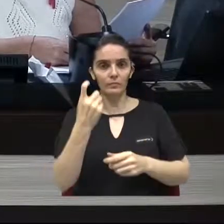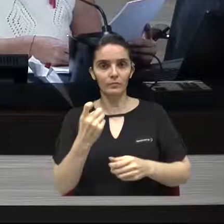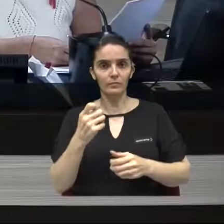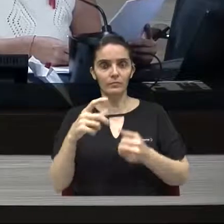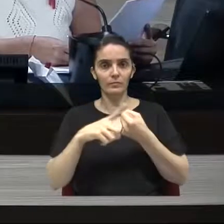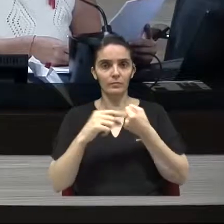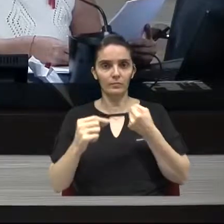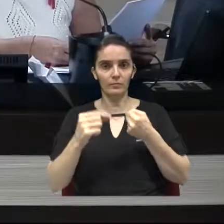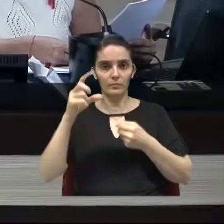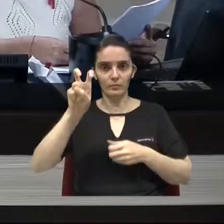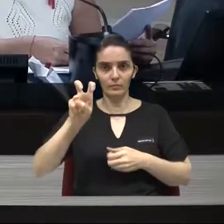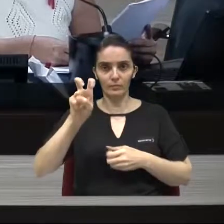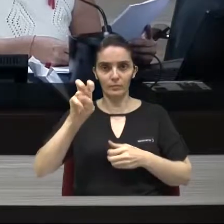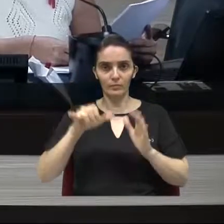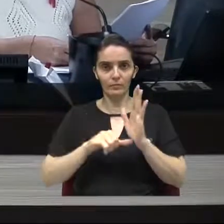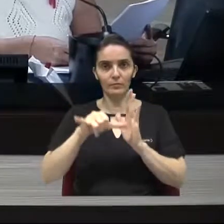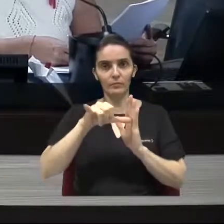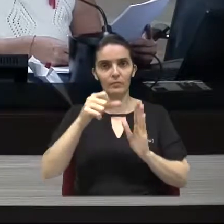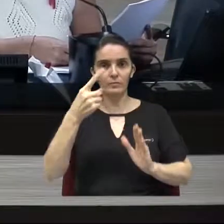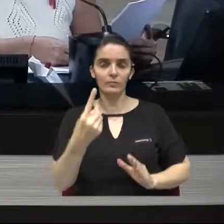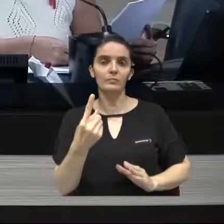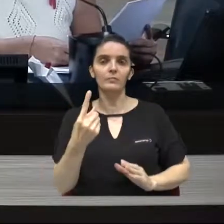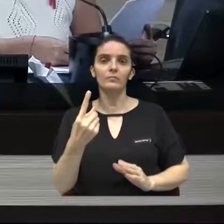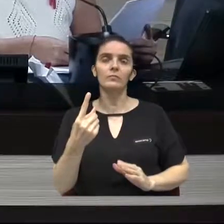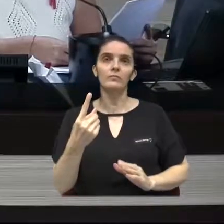5º, inciso 1 e